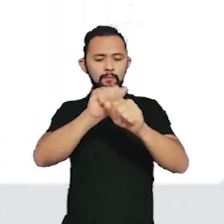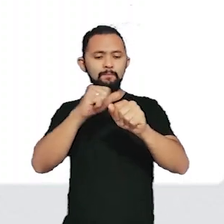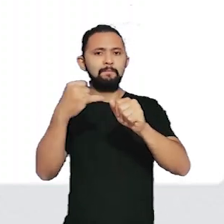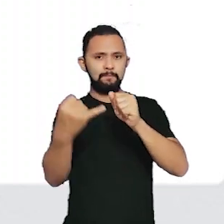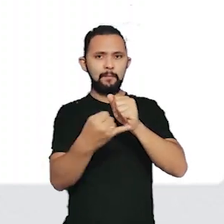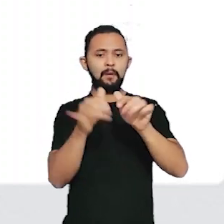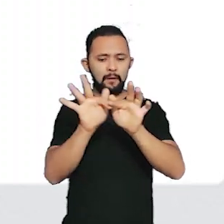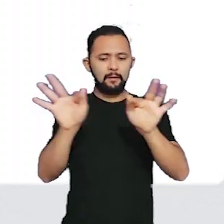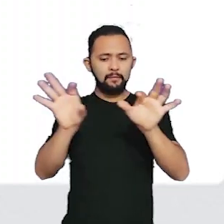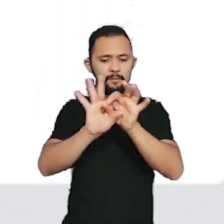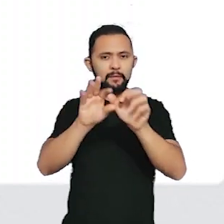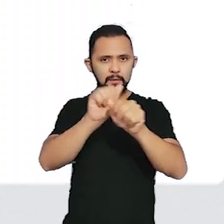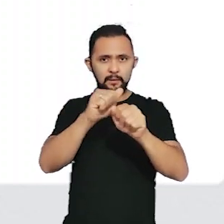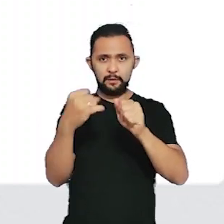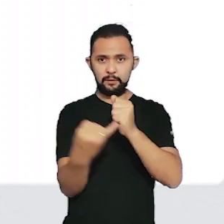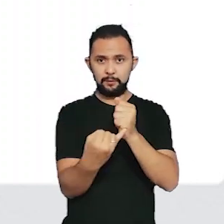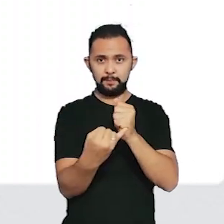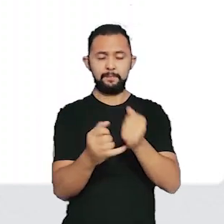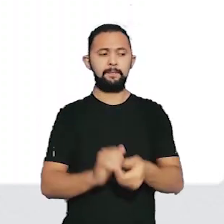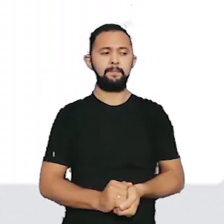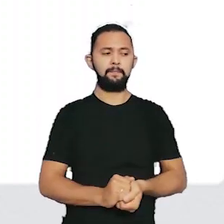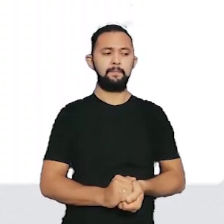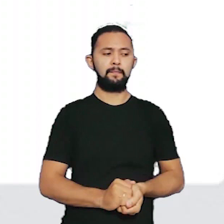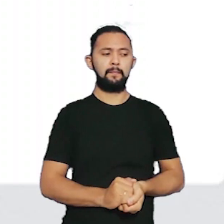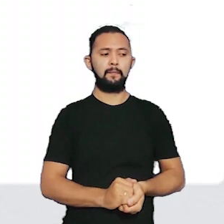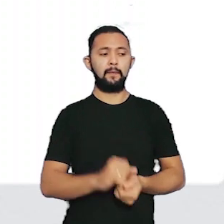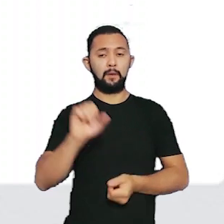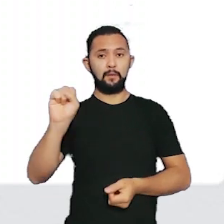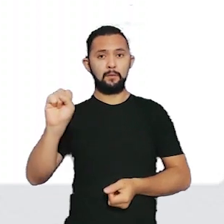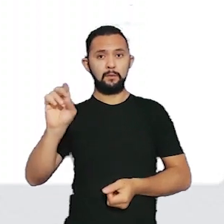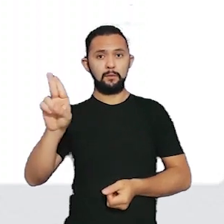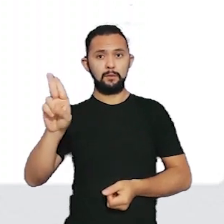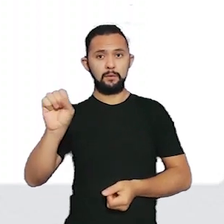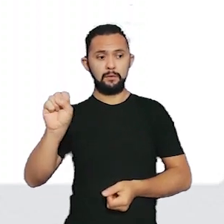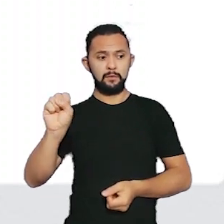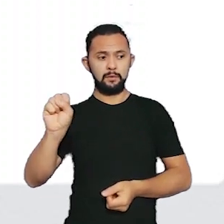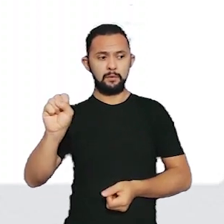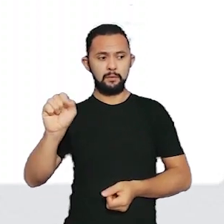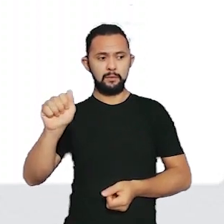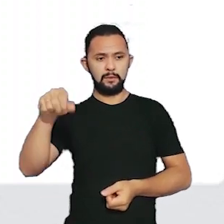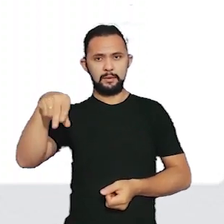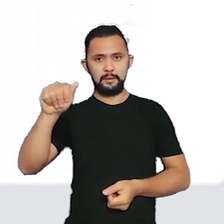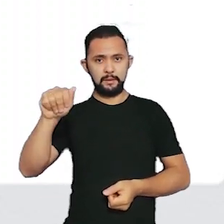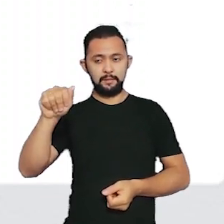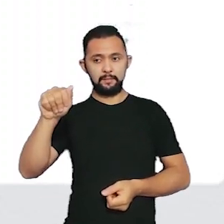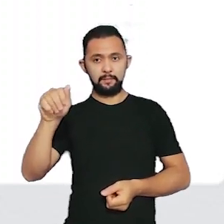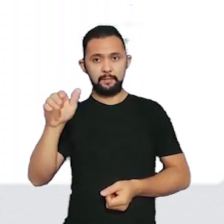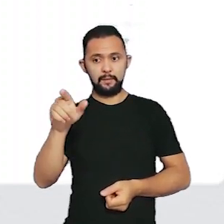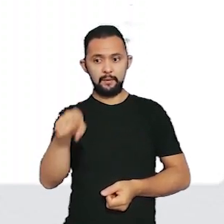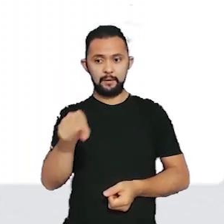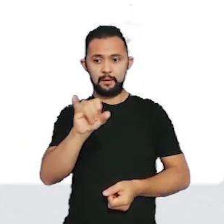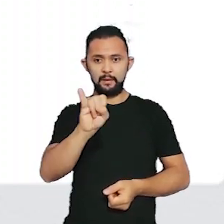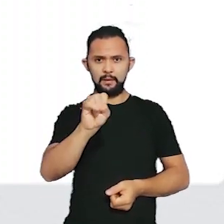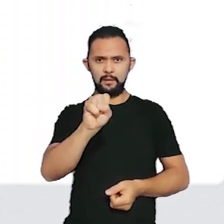aí eu tenho uma oração adjetiva. Então, Susana, isso, não dá certo. Então, não pode ser